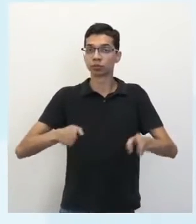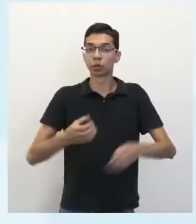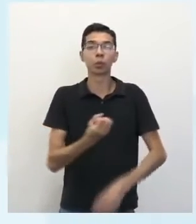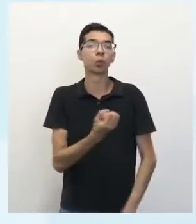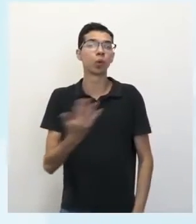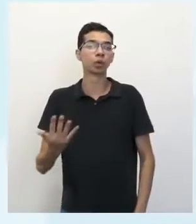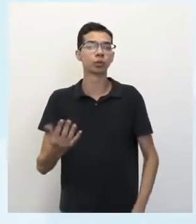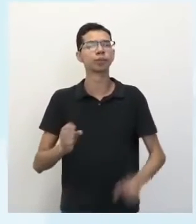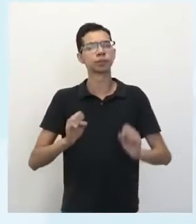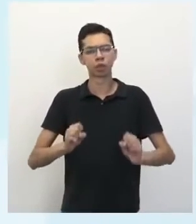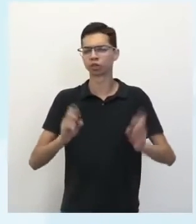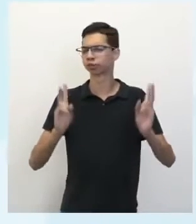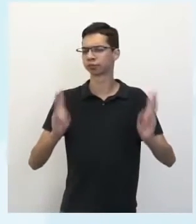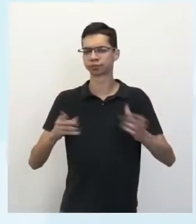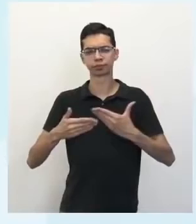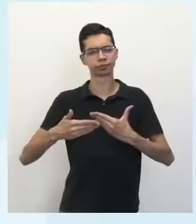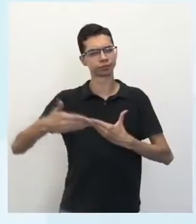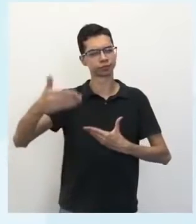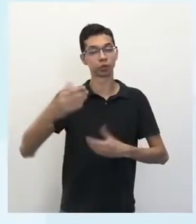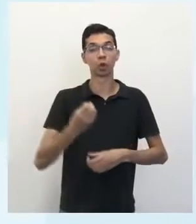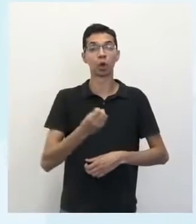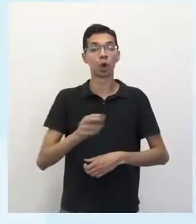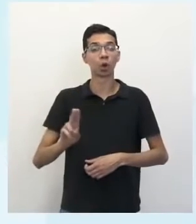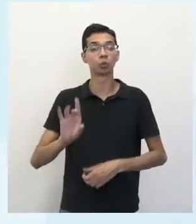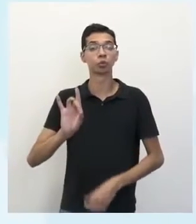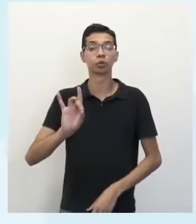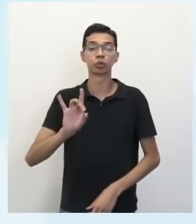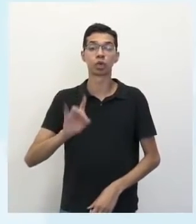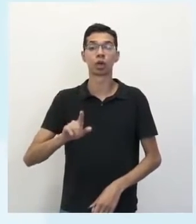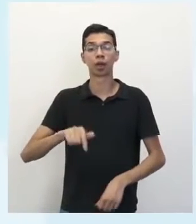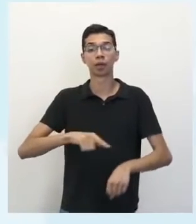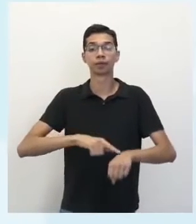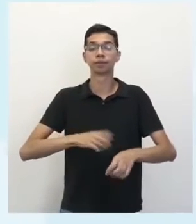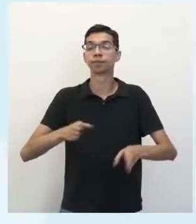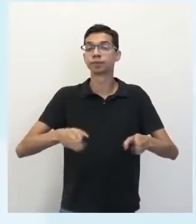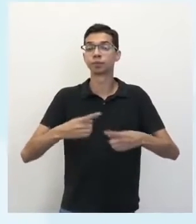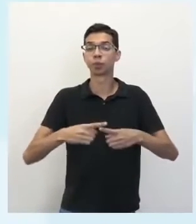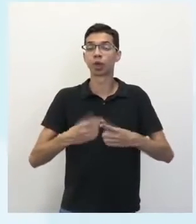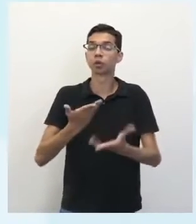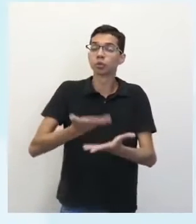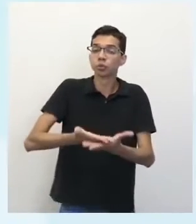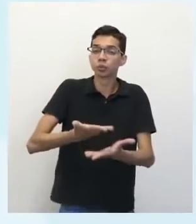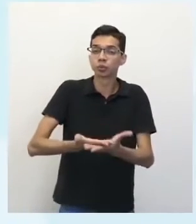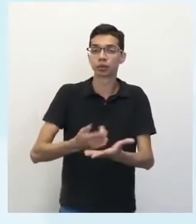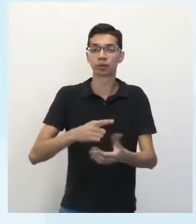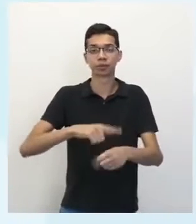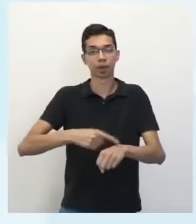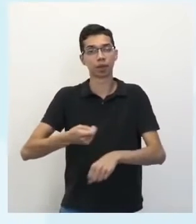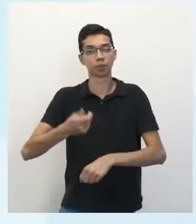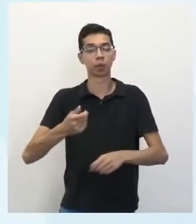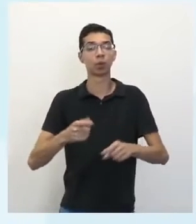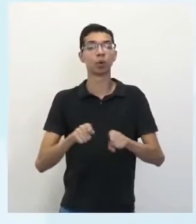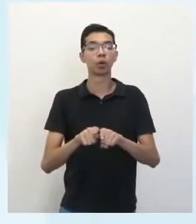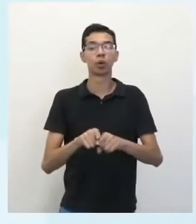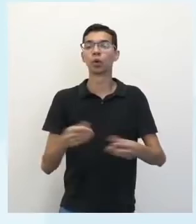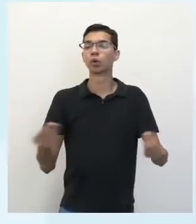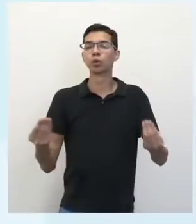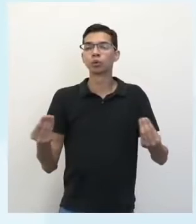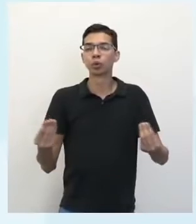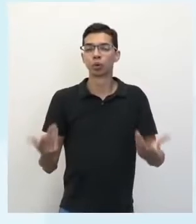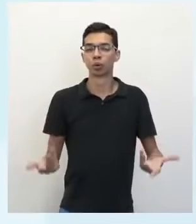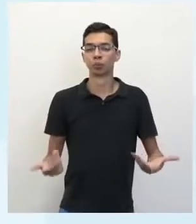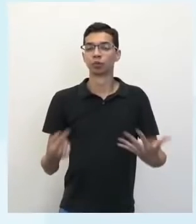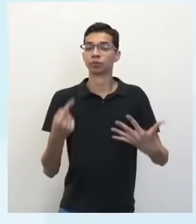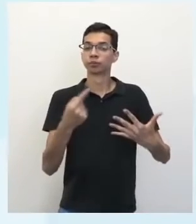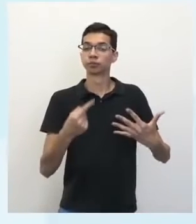Costumeiramente temporária por razões de estudo, principalmente, né? A forma dela pode ser voluntária, né? A